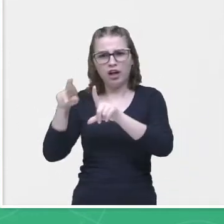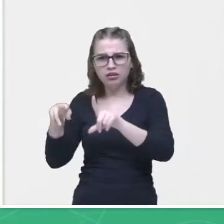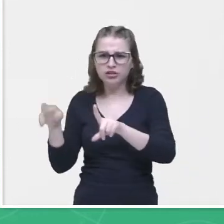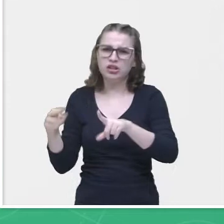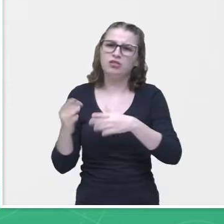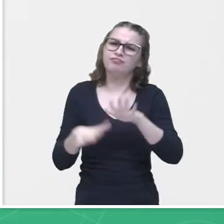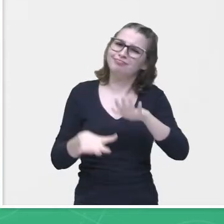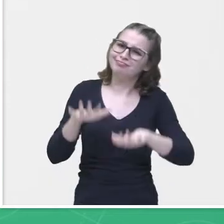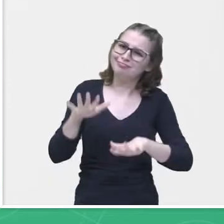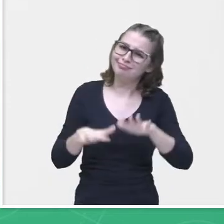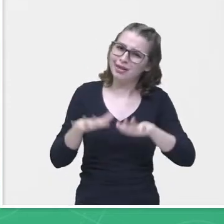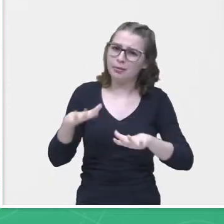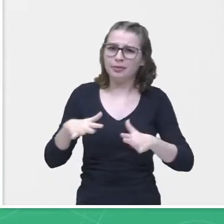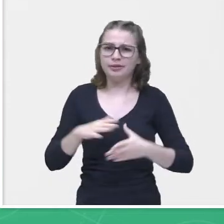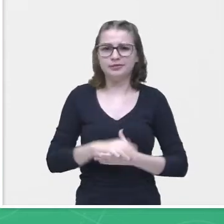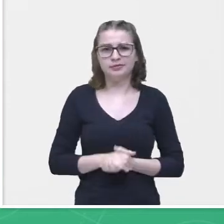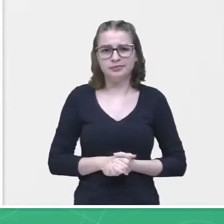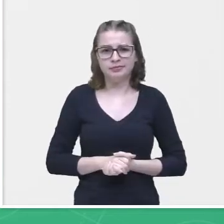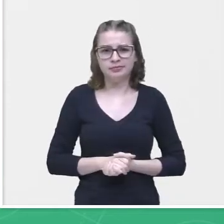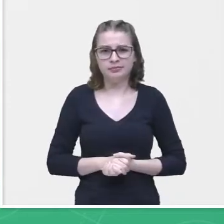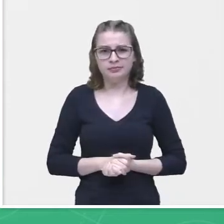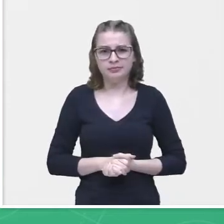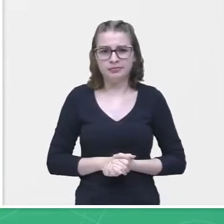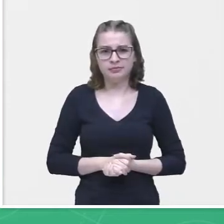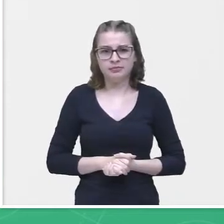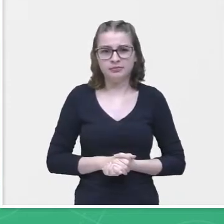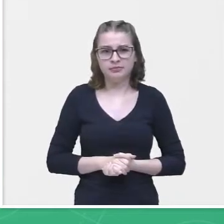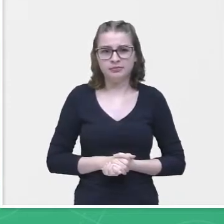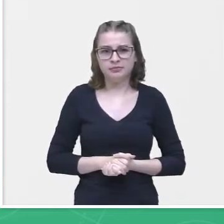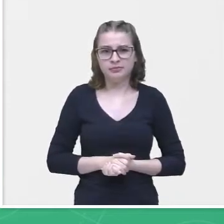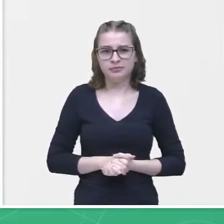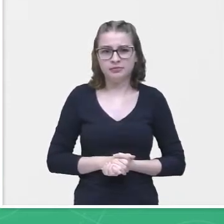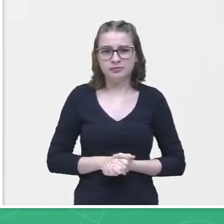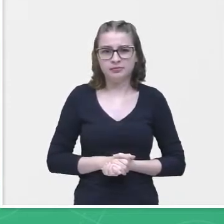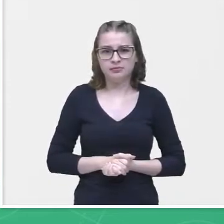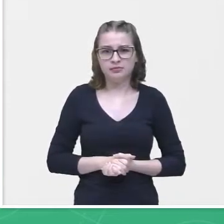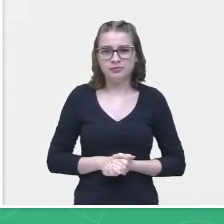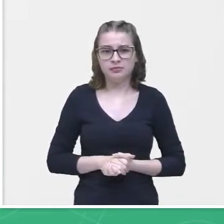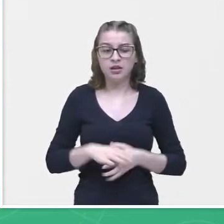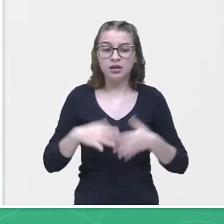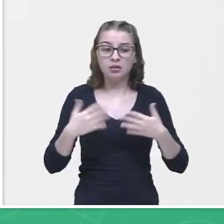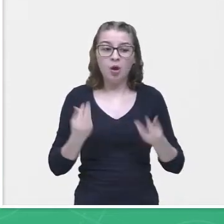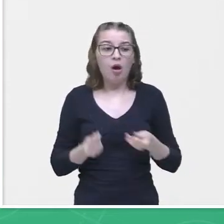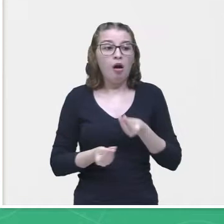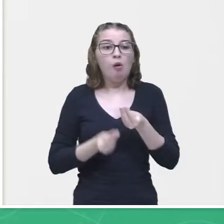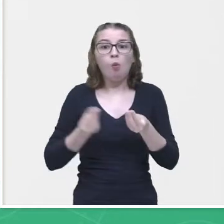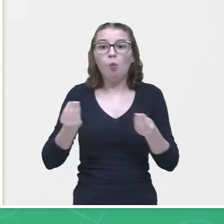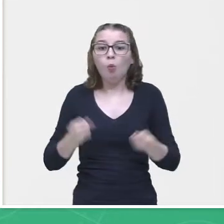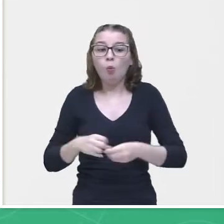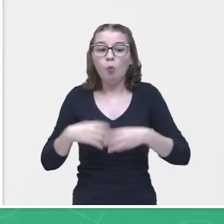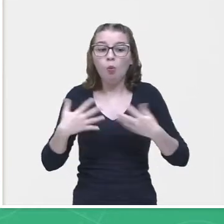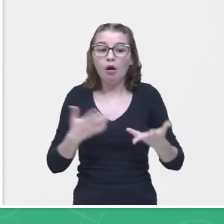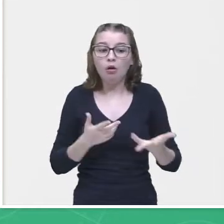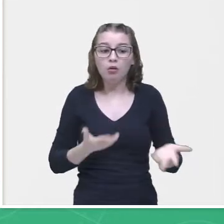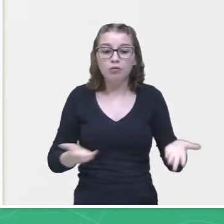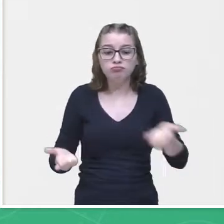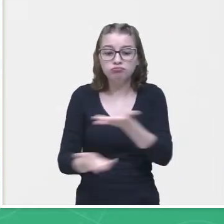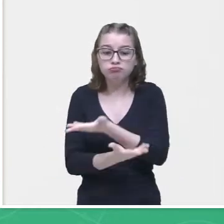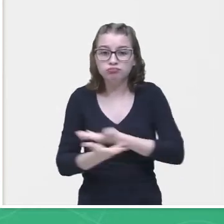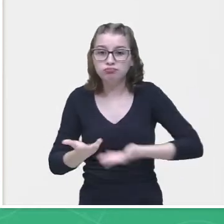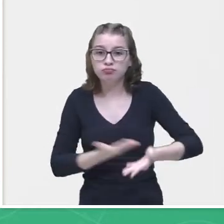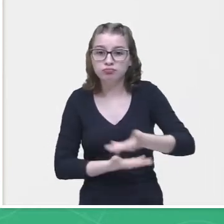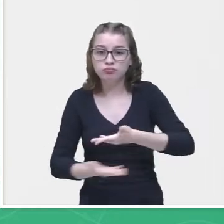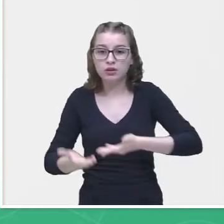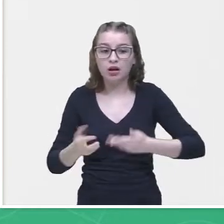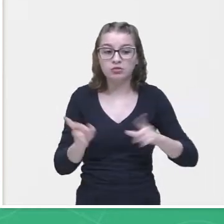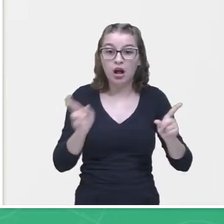cada ponto observado por mim e que estejam relacionados também à minha história,